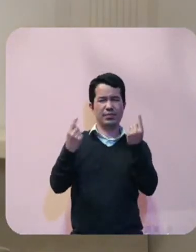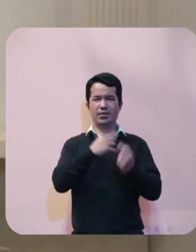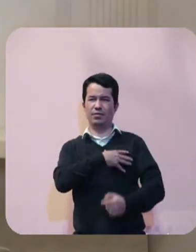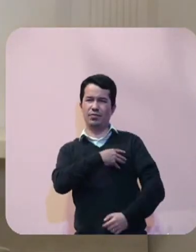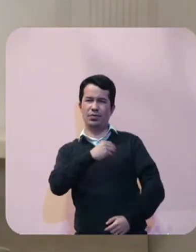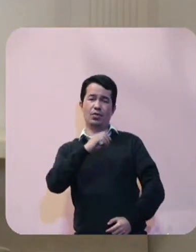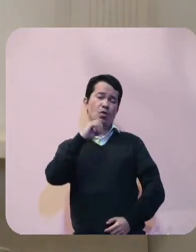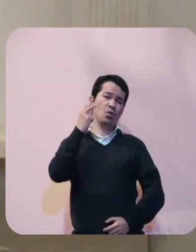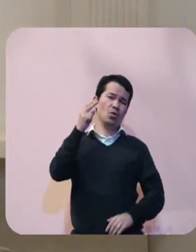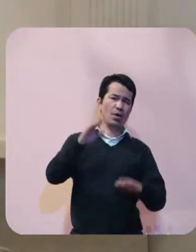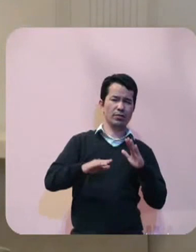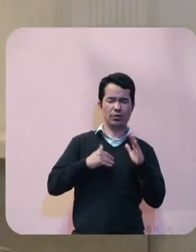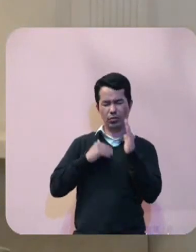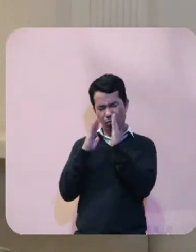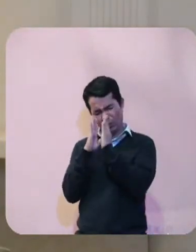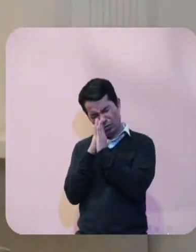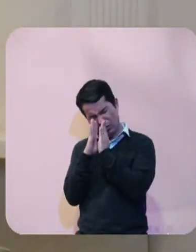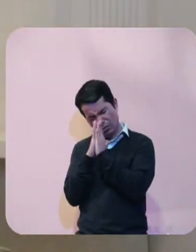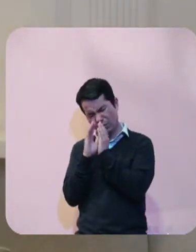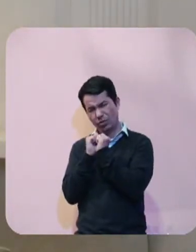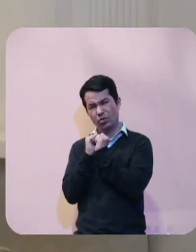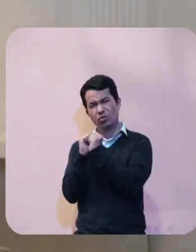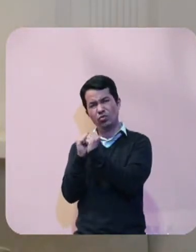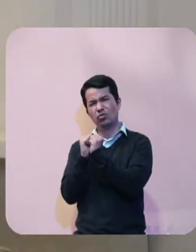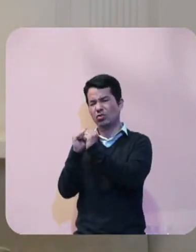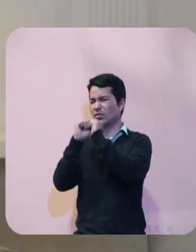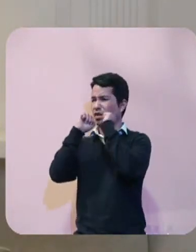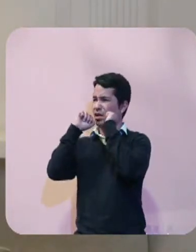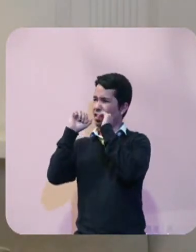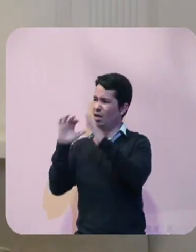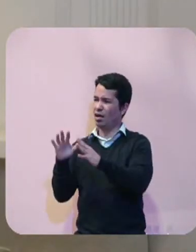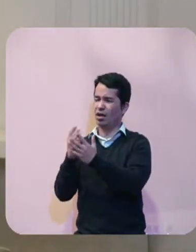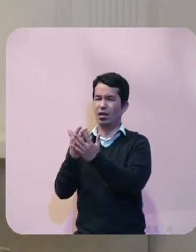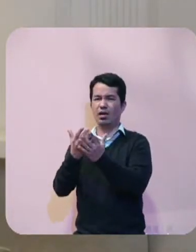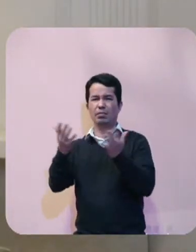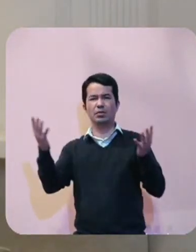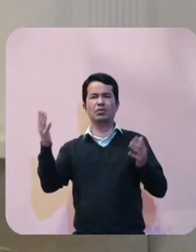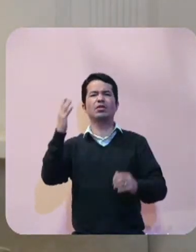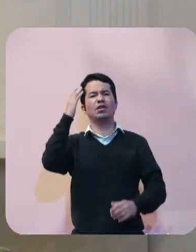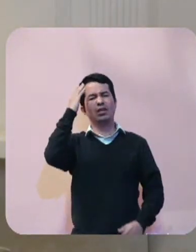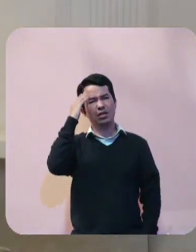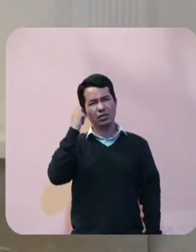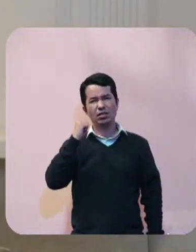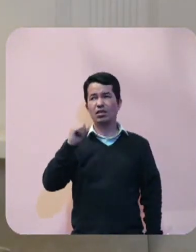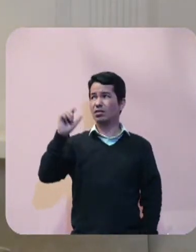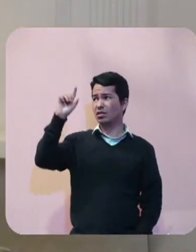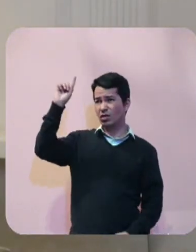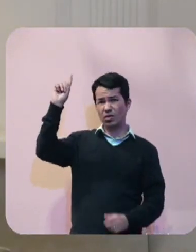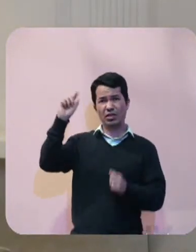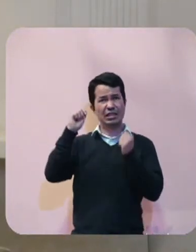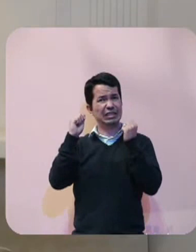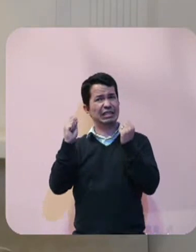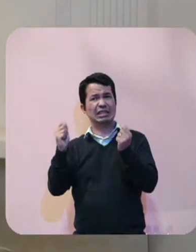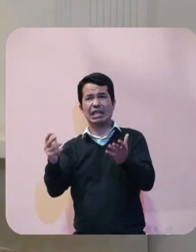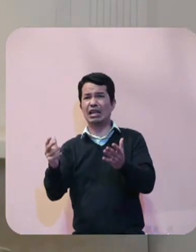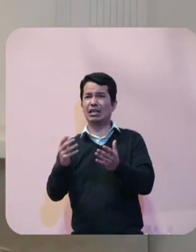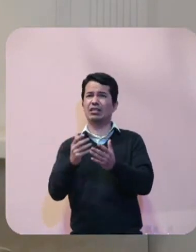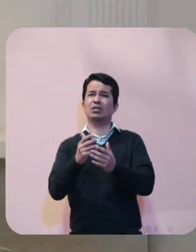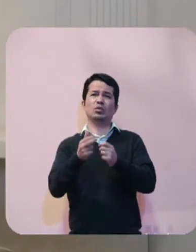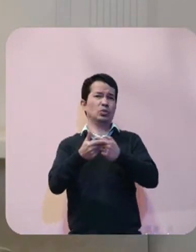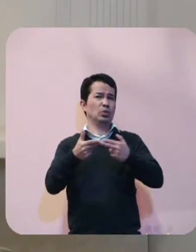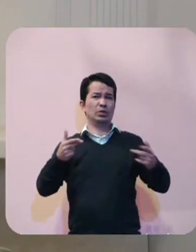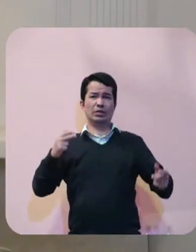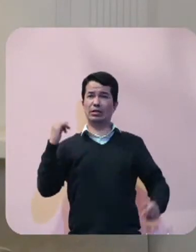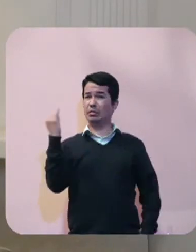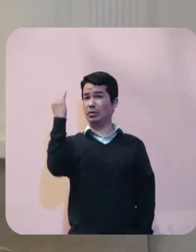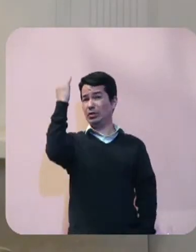com eles, eu os abençoo. Eu sei que alguma coisa da graça de Deus está vindo. Queria terminar lembrando de